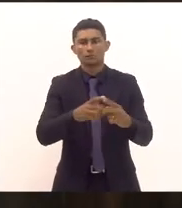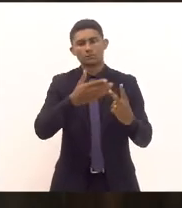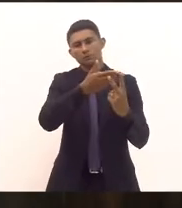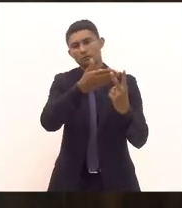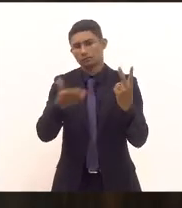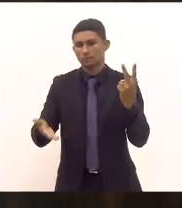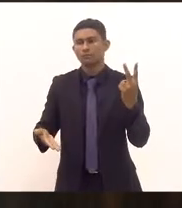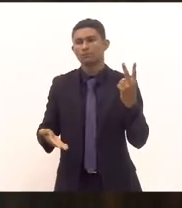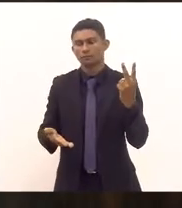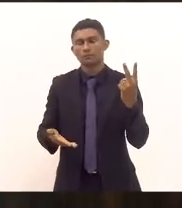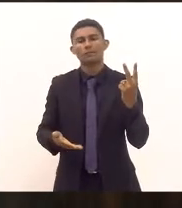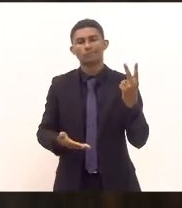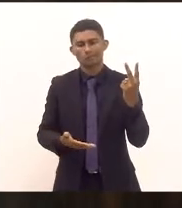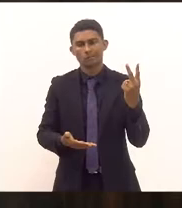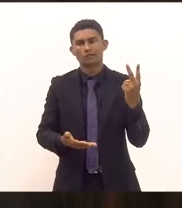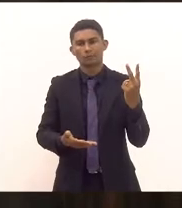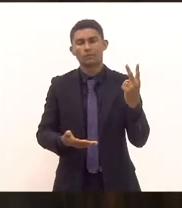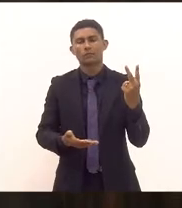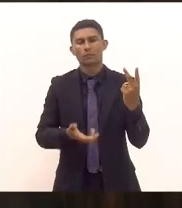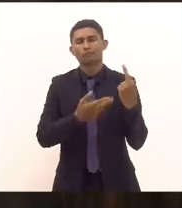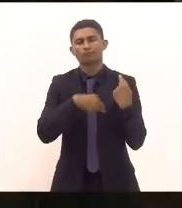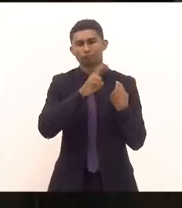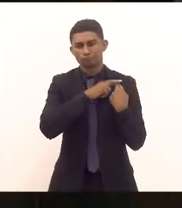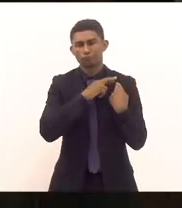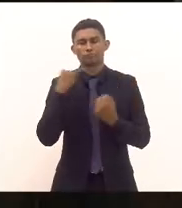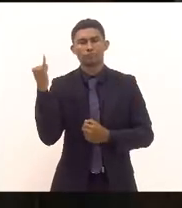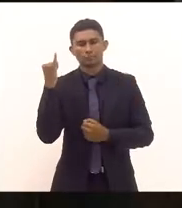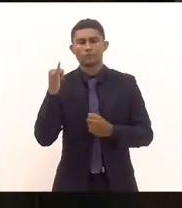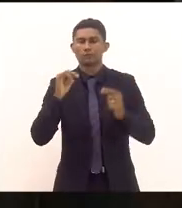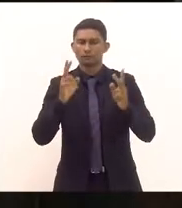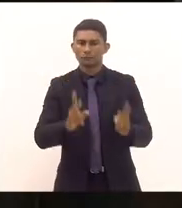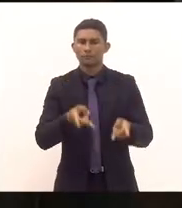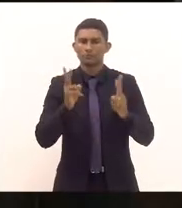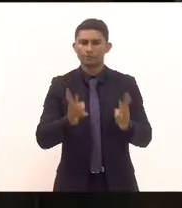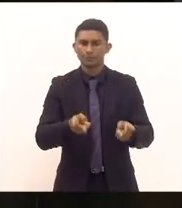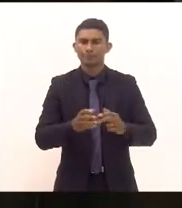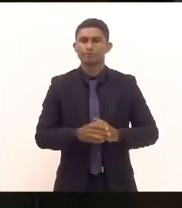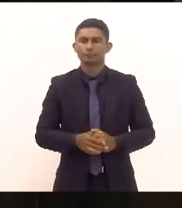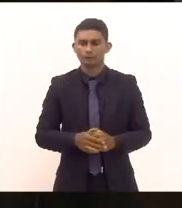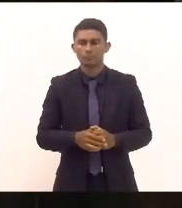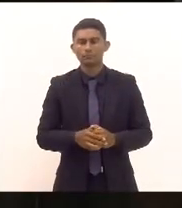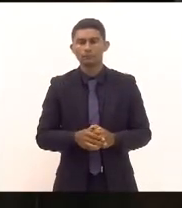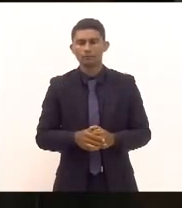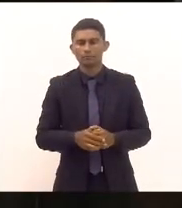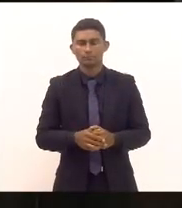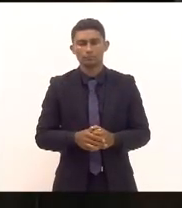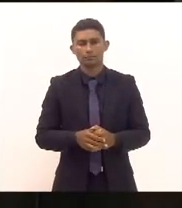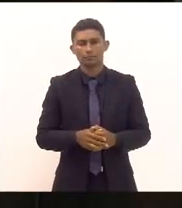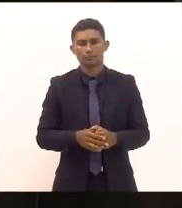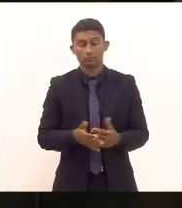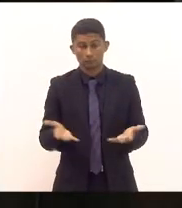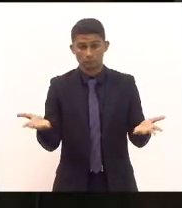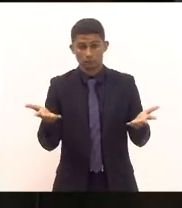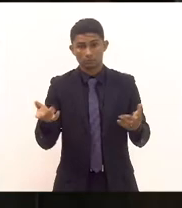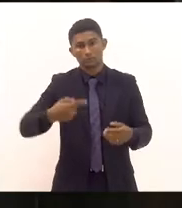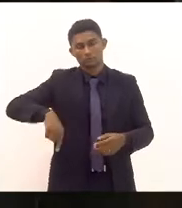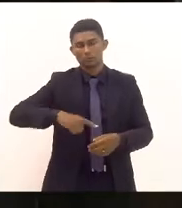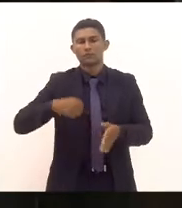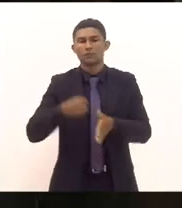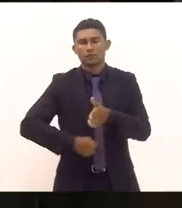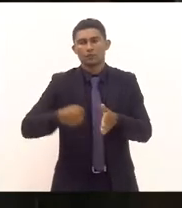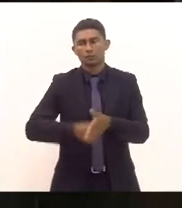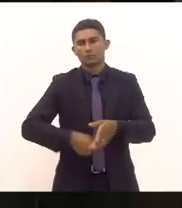terem cumprido esse papel e que continuem a cumprir dentro deste cenário em que a gente segue